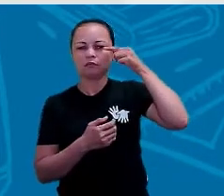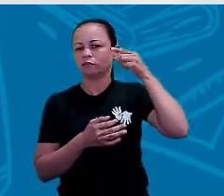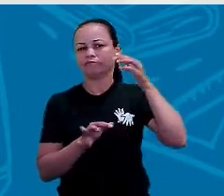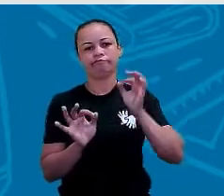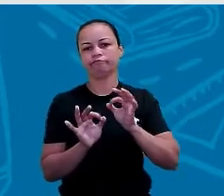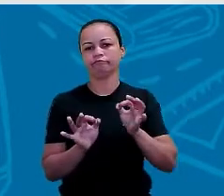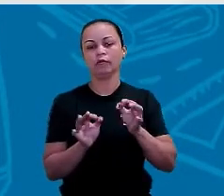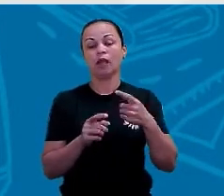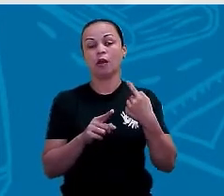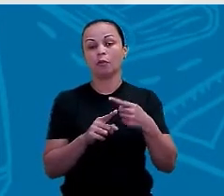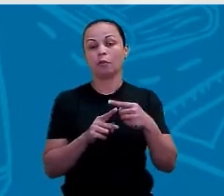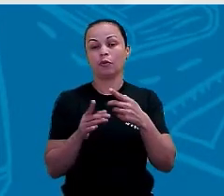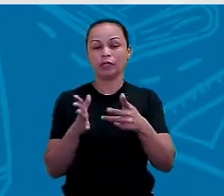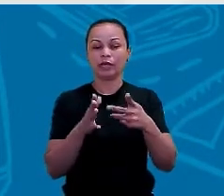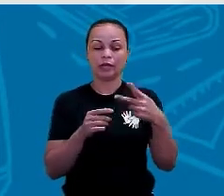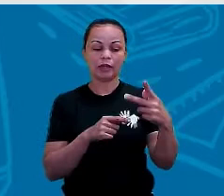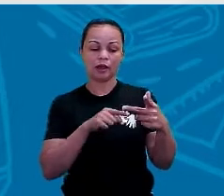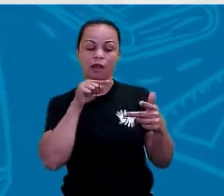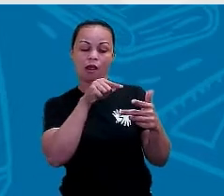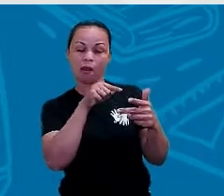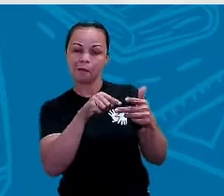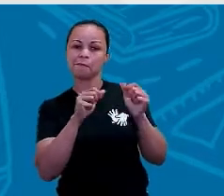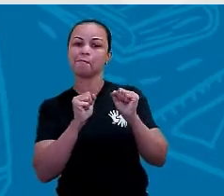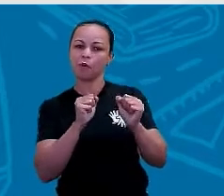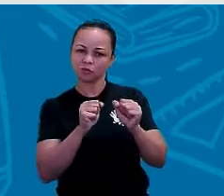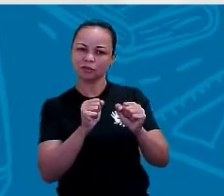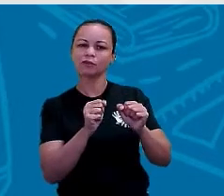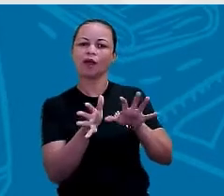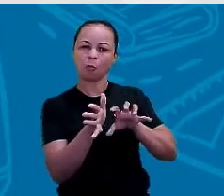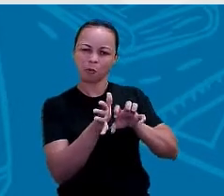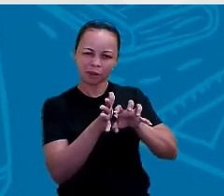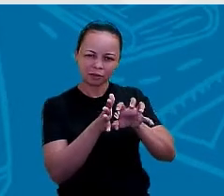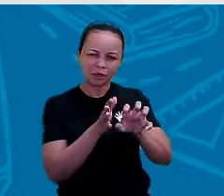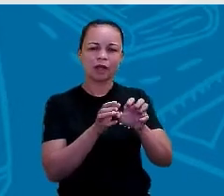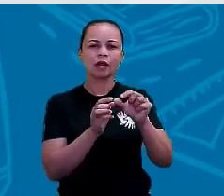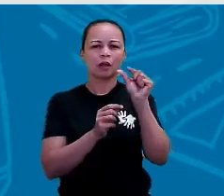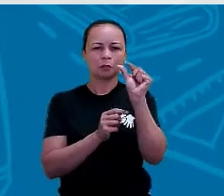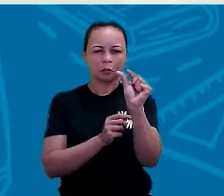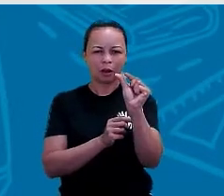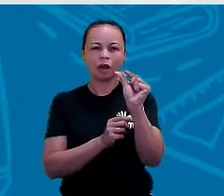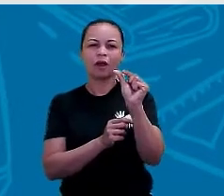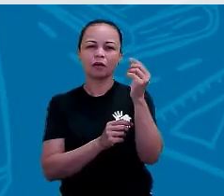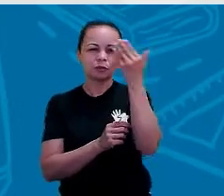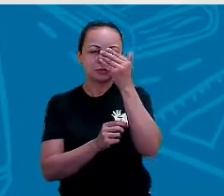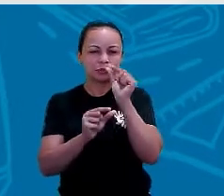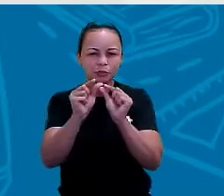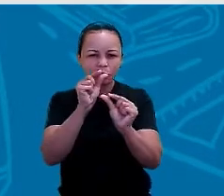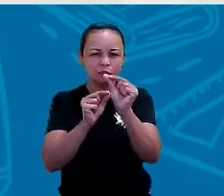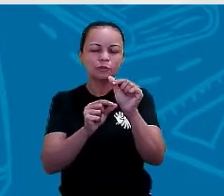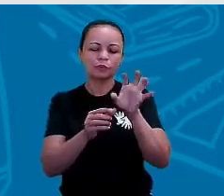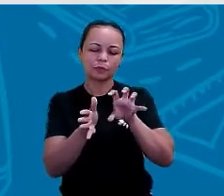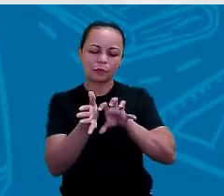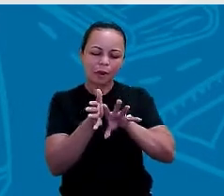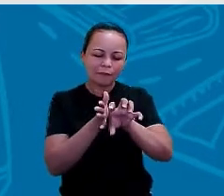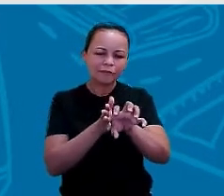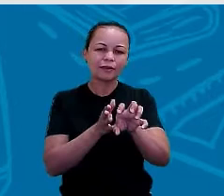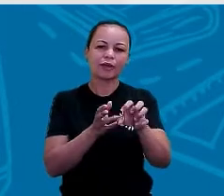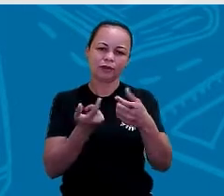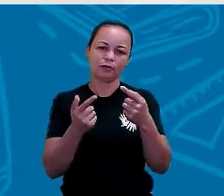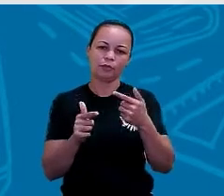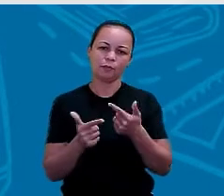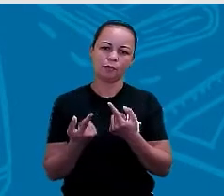né, porque ela pode estar provavelmente contaminada com alguns tipos de bactérias que podem provocar danos à nossa